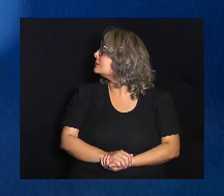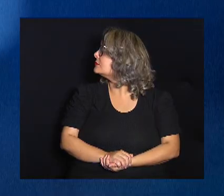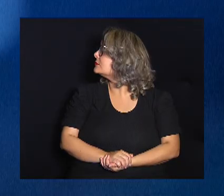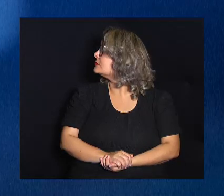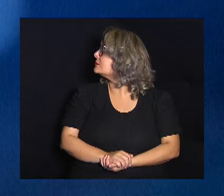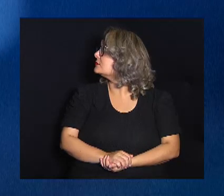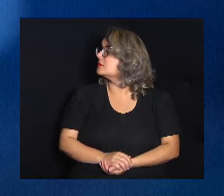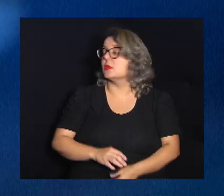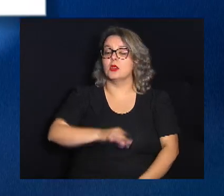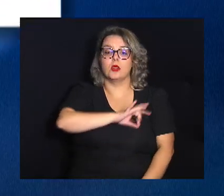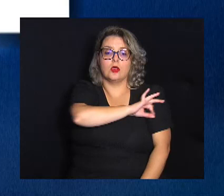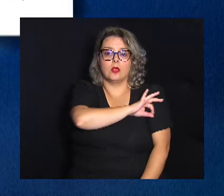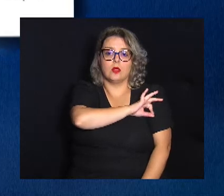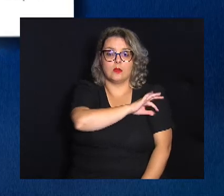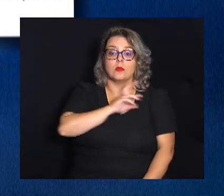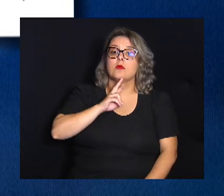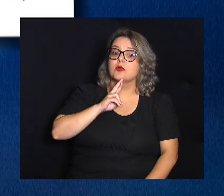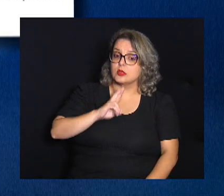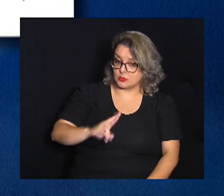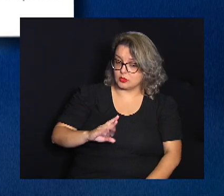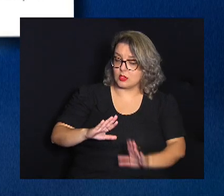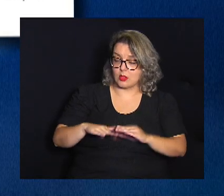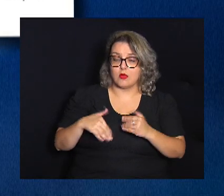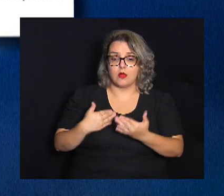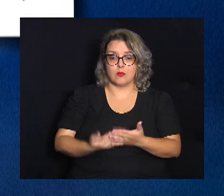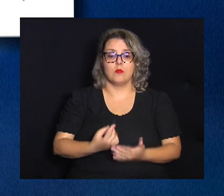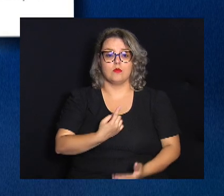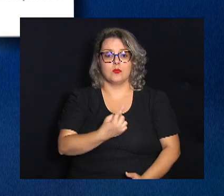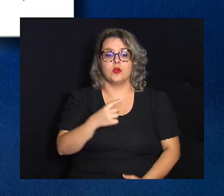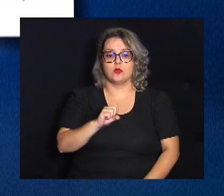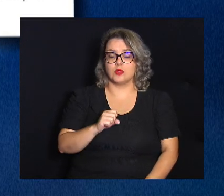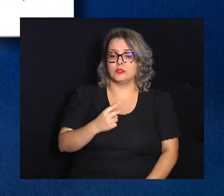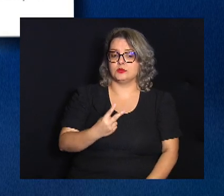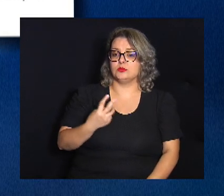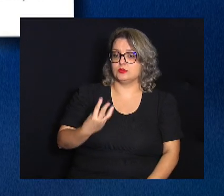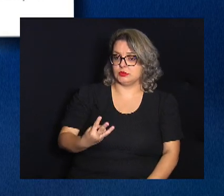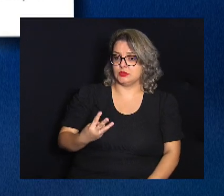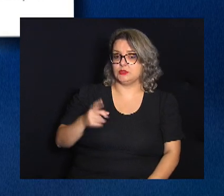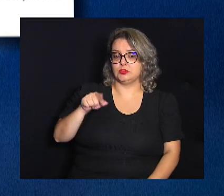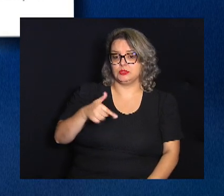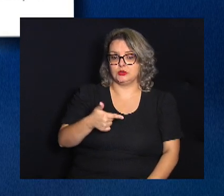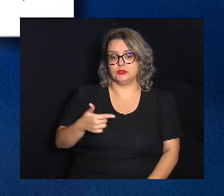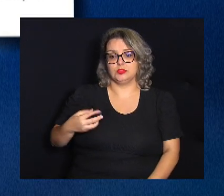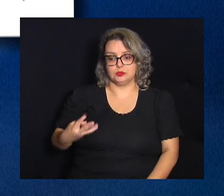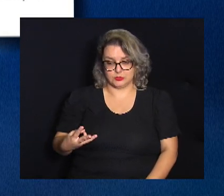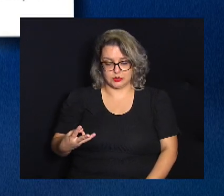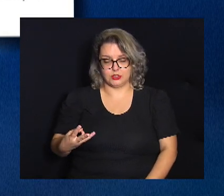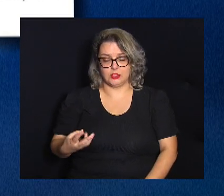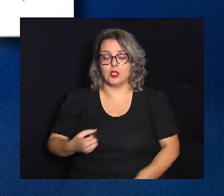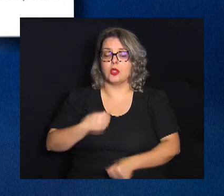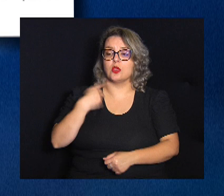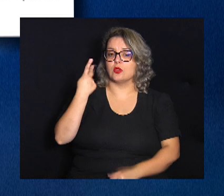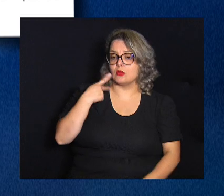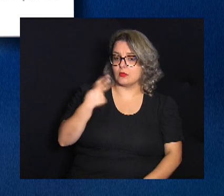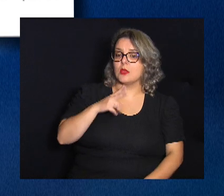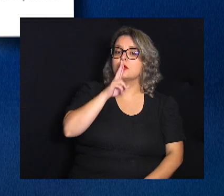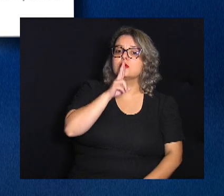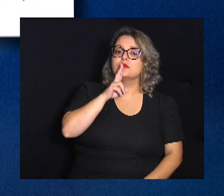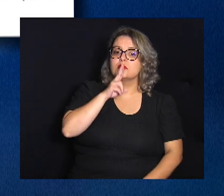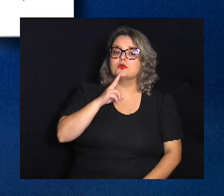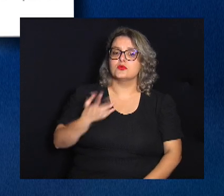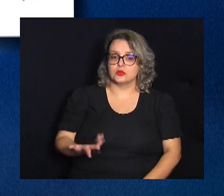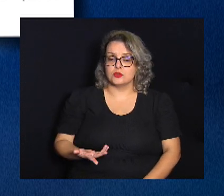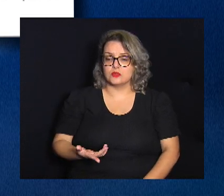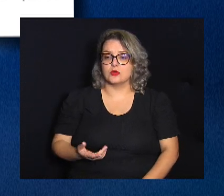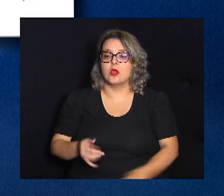A Prefeitura enviou resposta ao requerimento número 1823 deste ano, em que o vereador Nelson Osseri